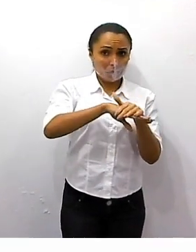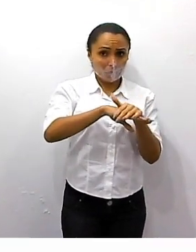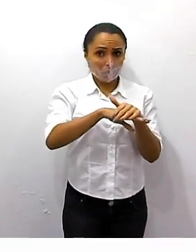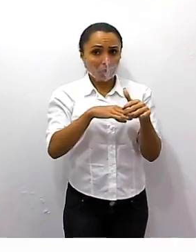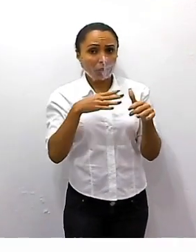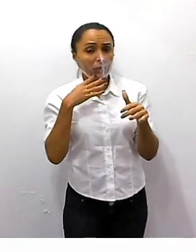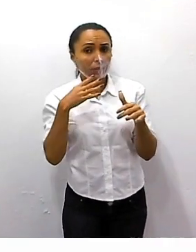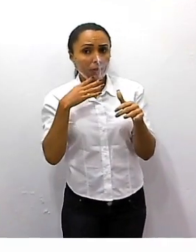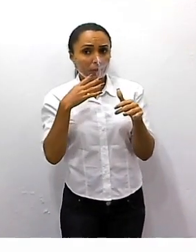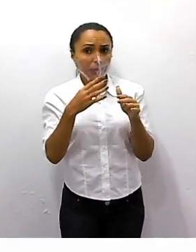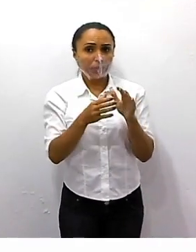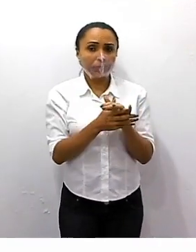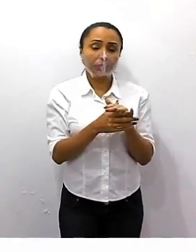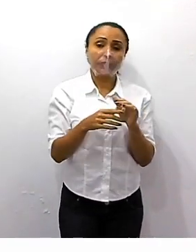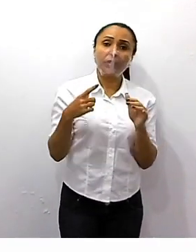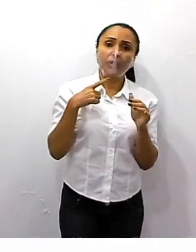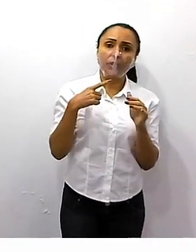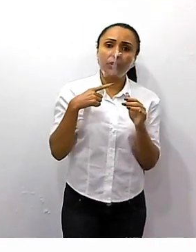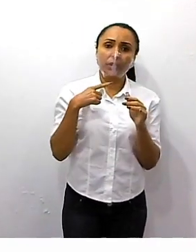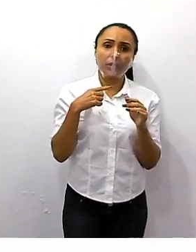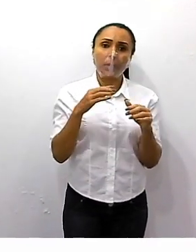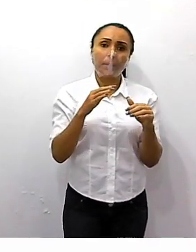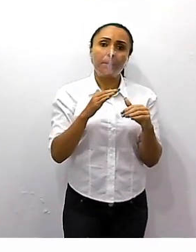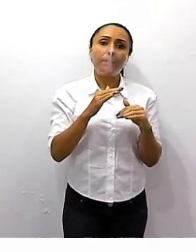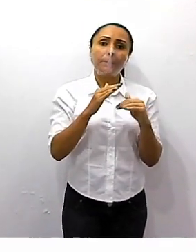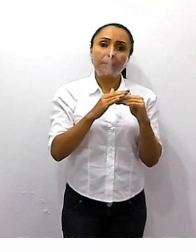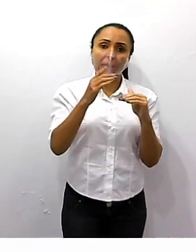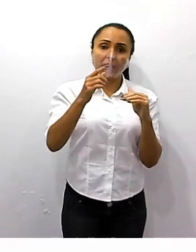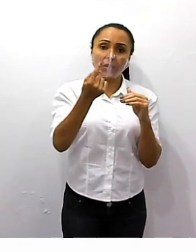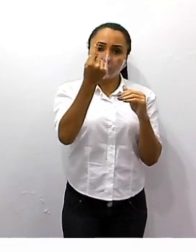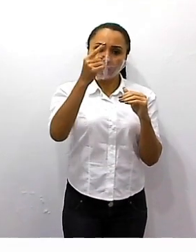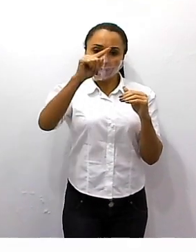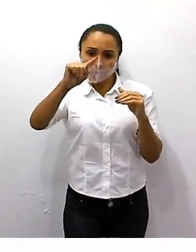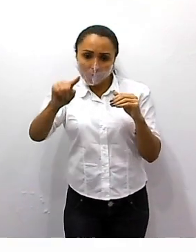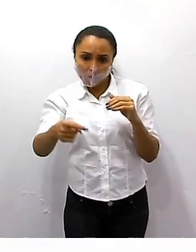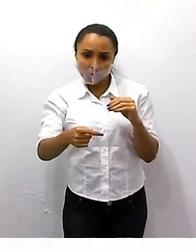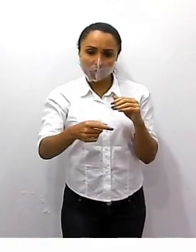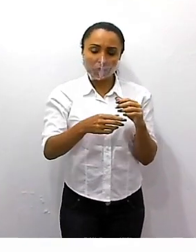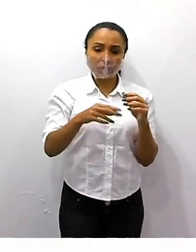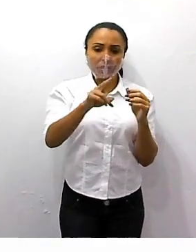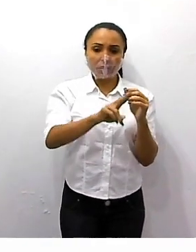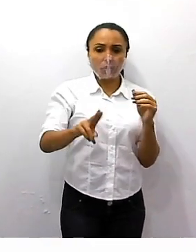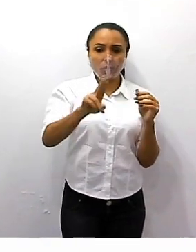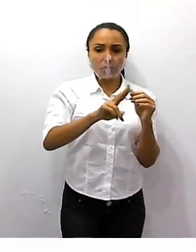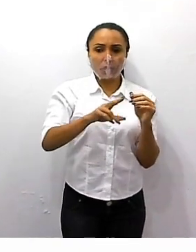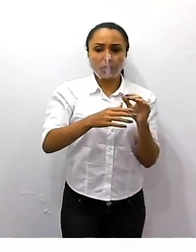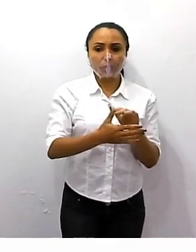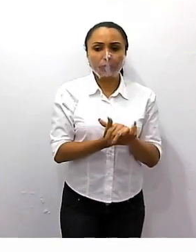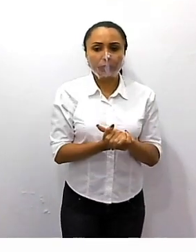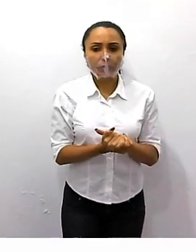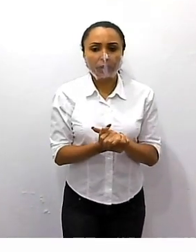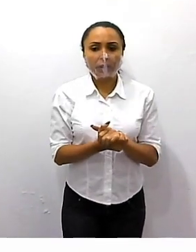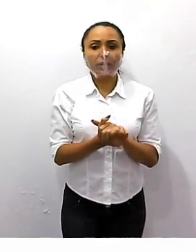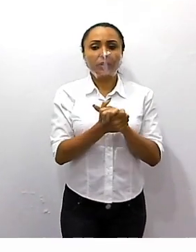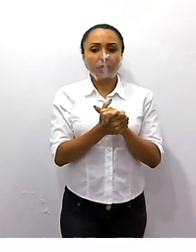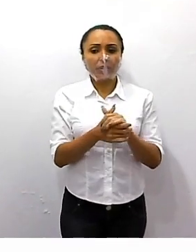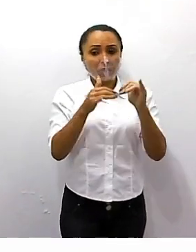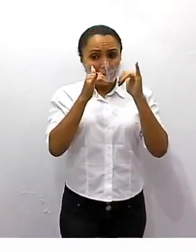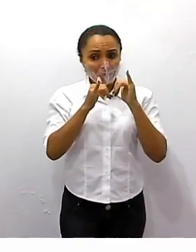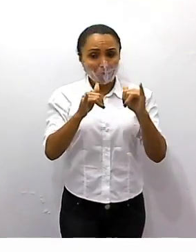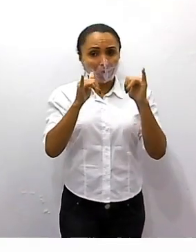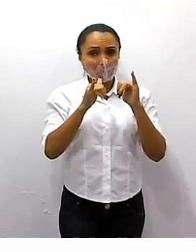conheceram, né? Eu tenho ali mais uma vez uma vírgula sendo utilizada. Tem uma informação